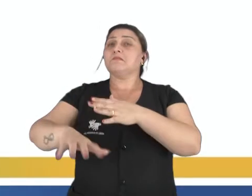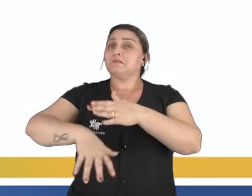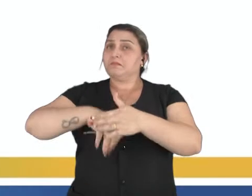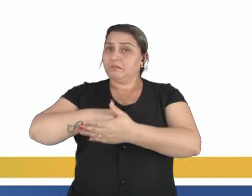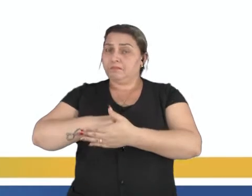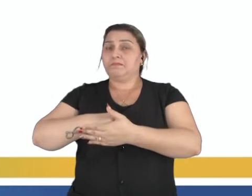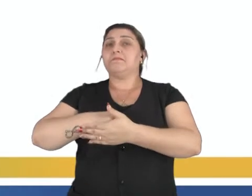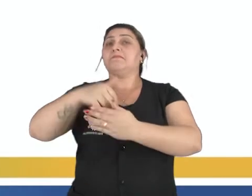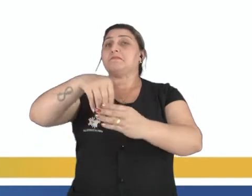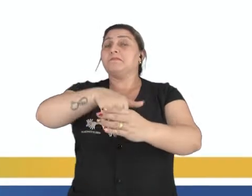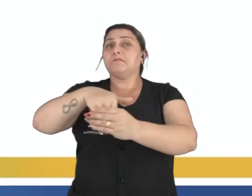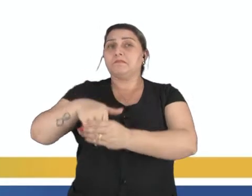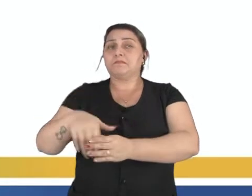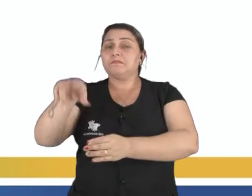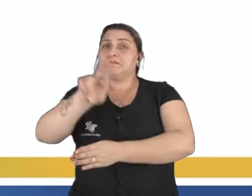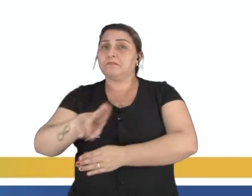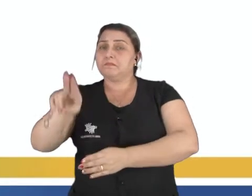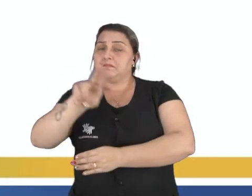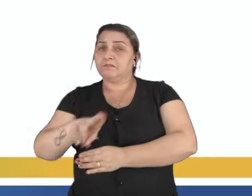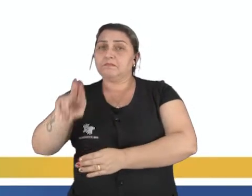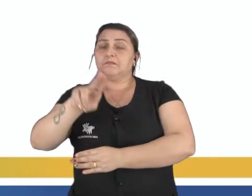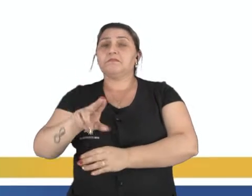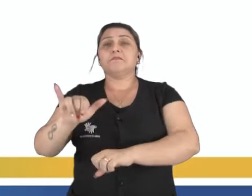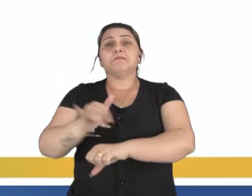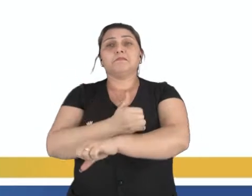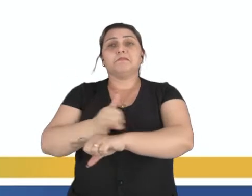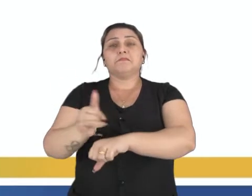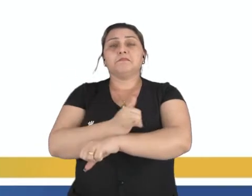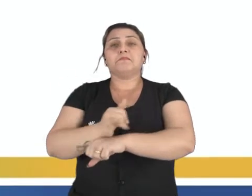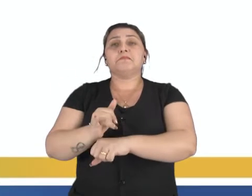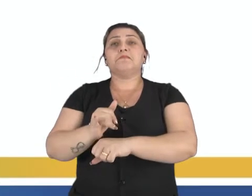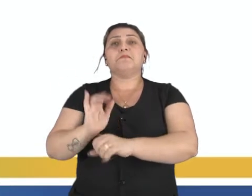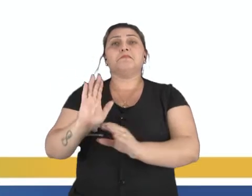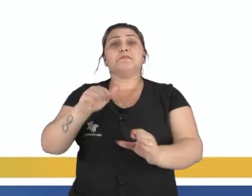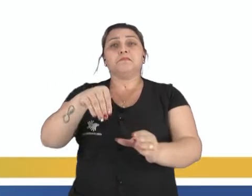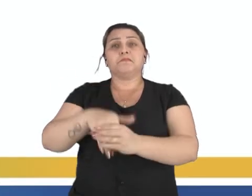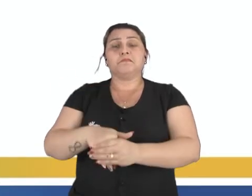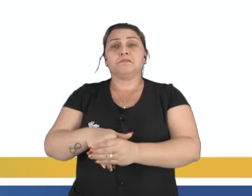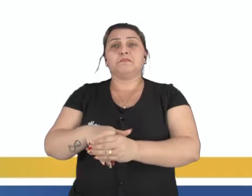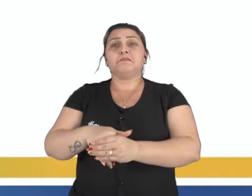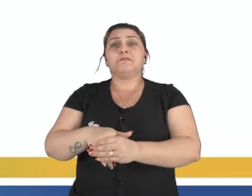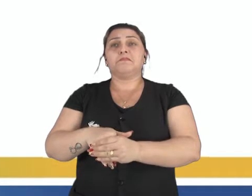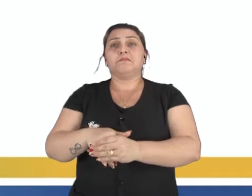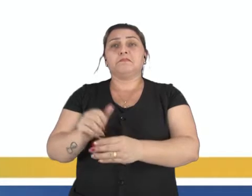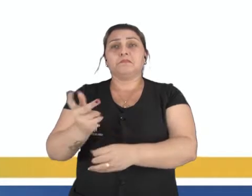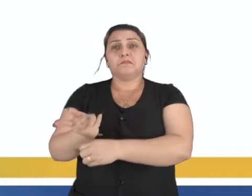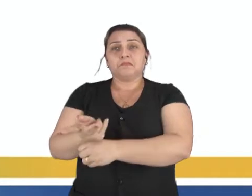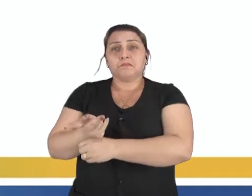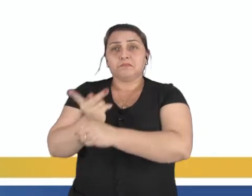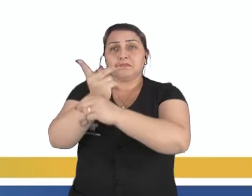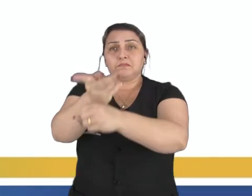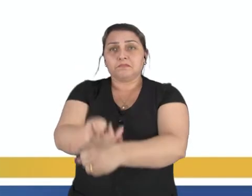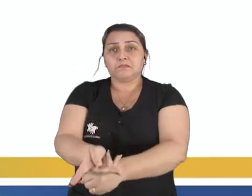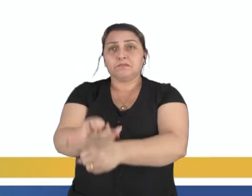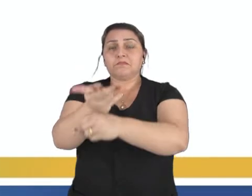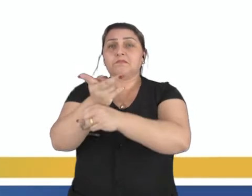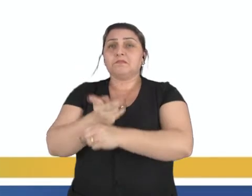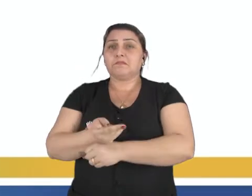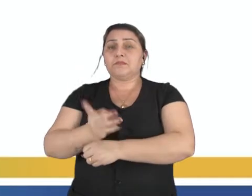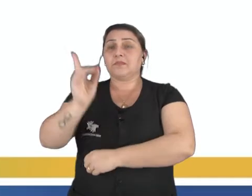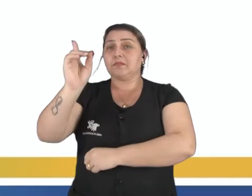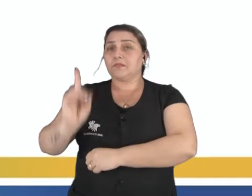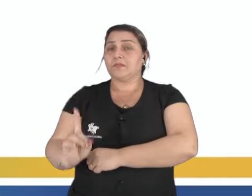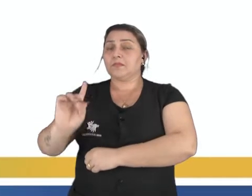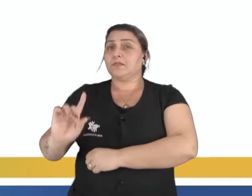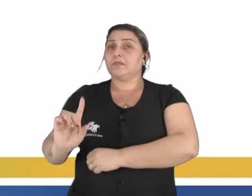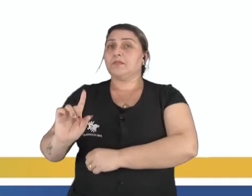eleitorais eram frequentes, com o uso aí de mecanismo como o voto por procuração, né? No qual o eleitor transferia seu direito de